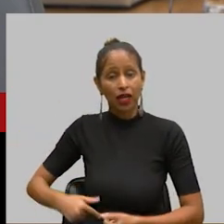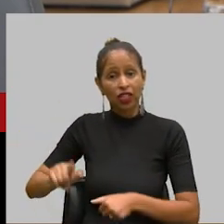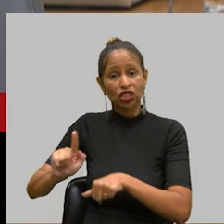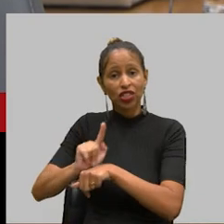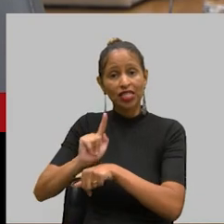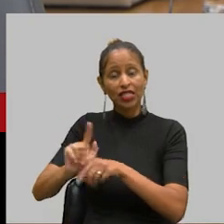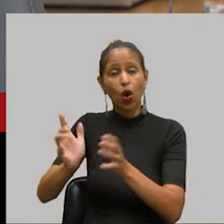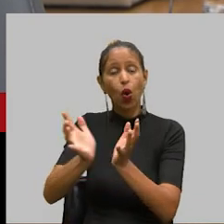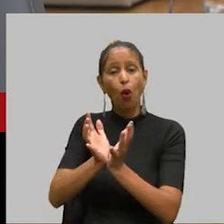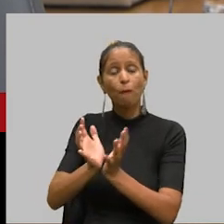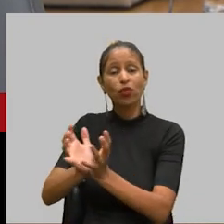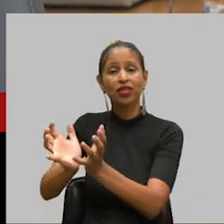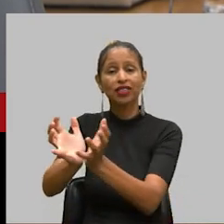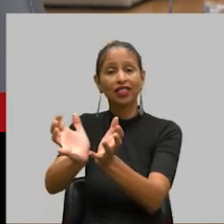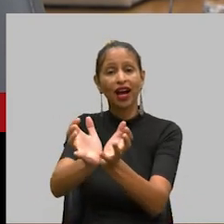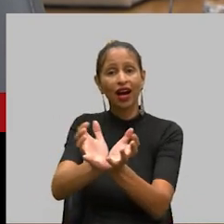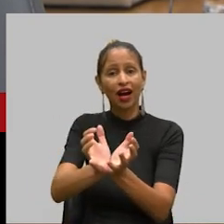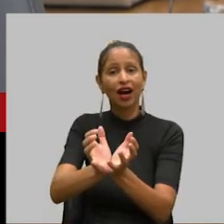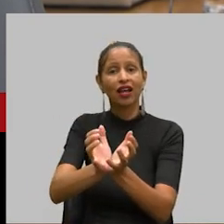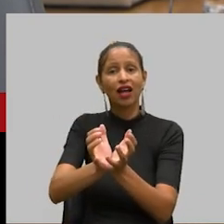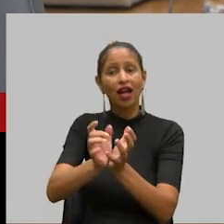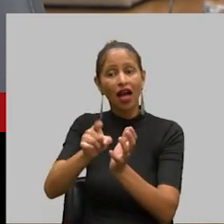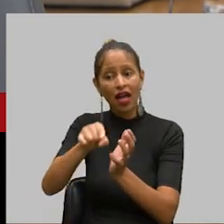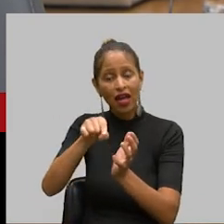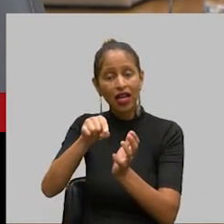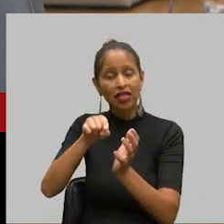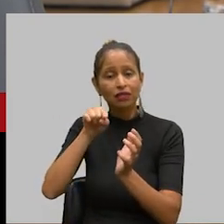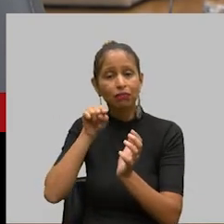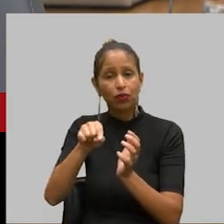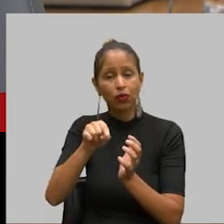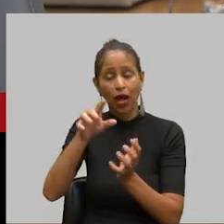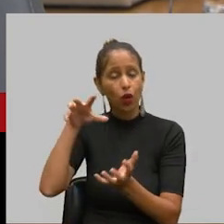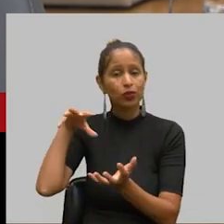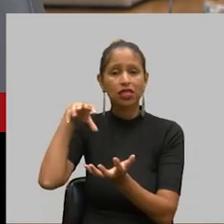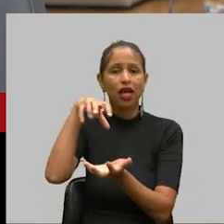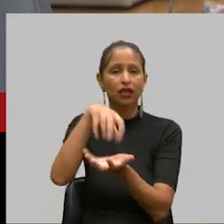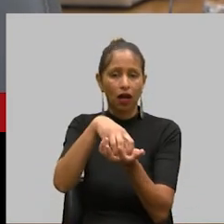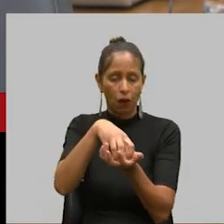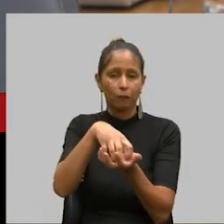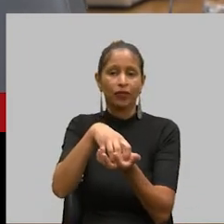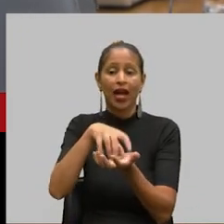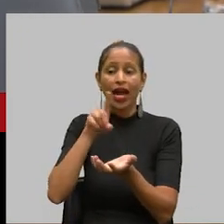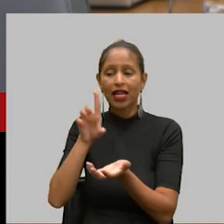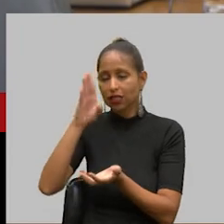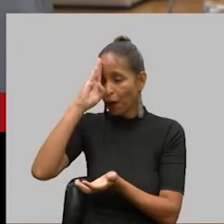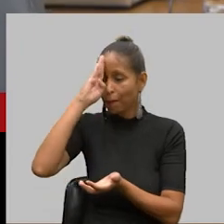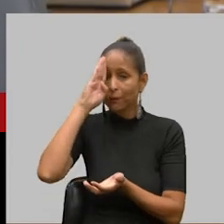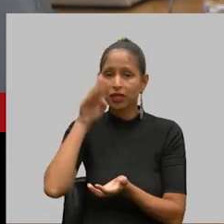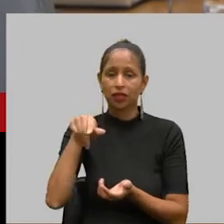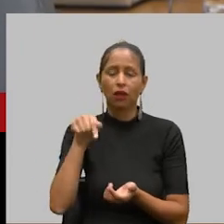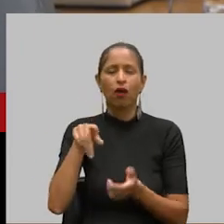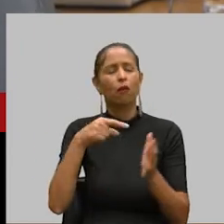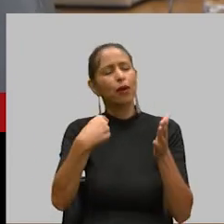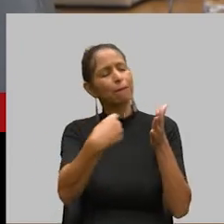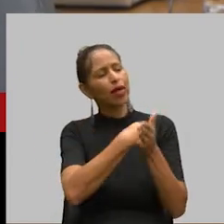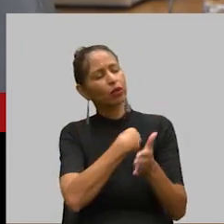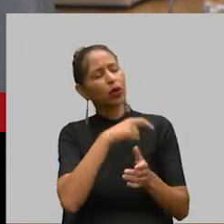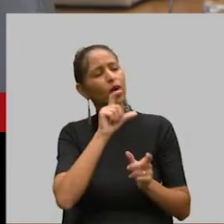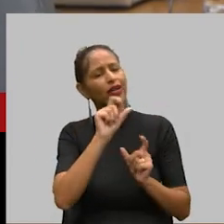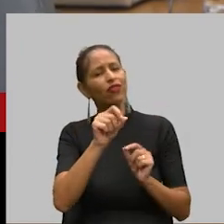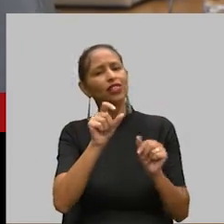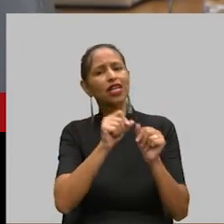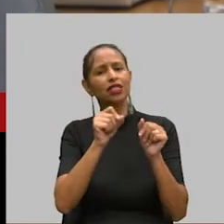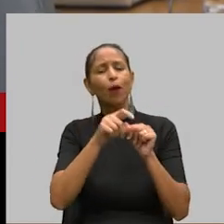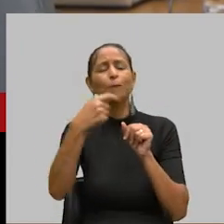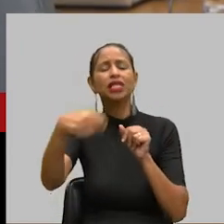Comunitária para mim esse é o gargalo Esse é o Ponto Central Esse é o ponto se você me perguntar o que que vocês estão